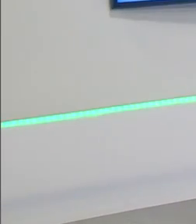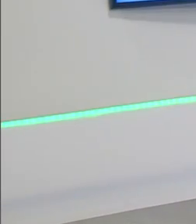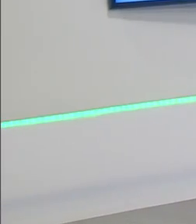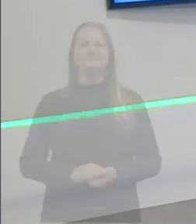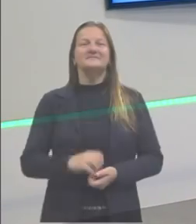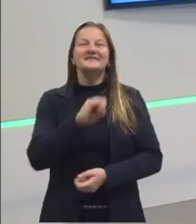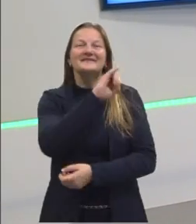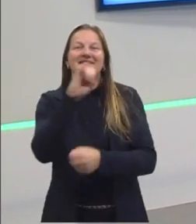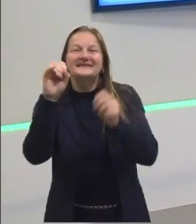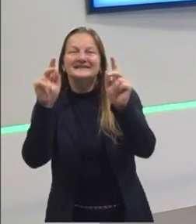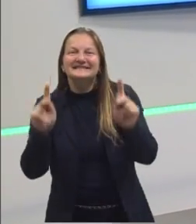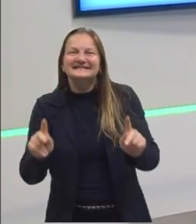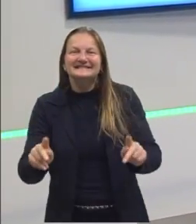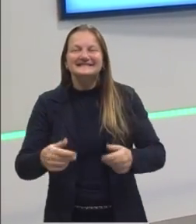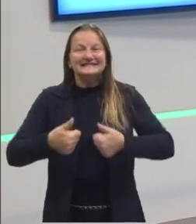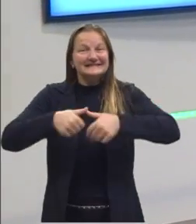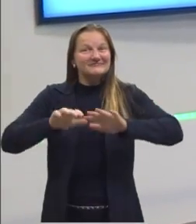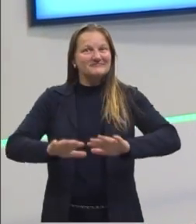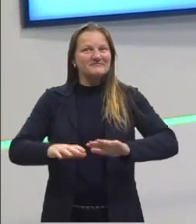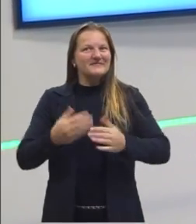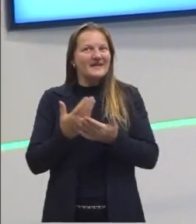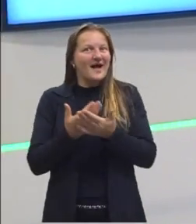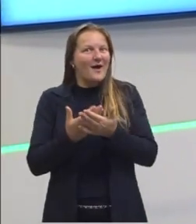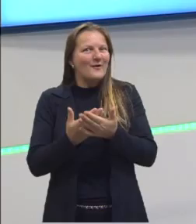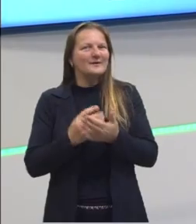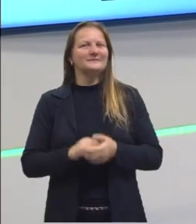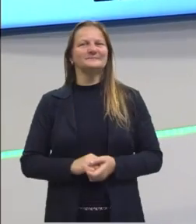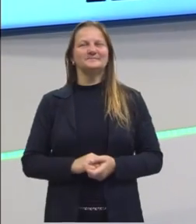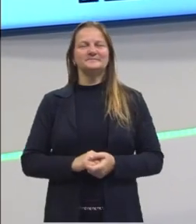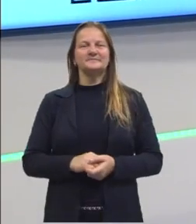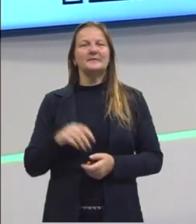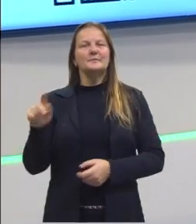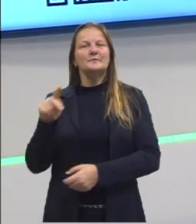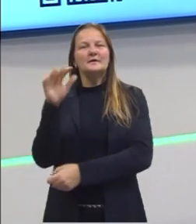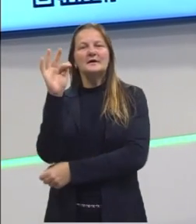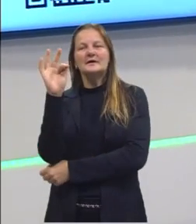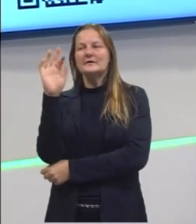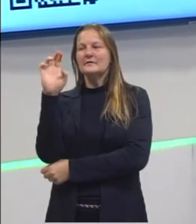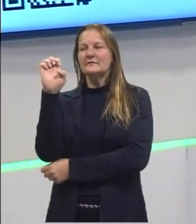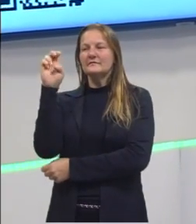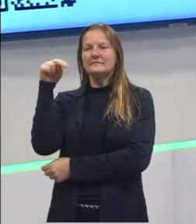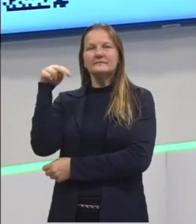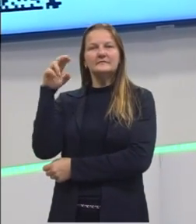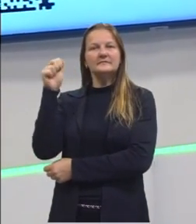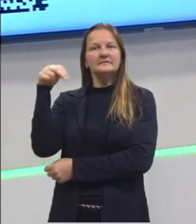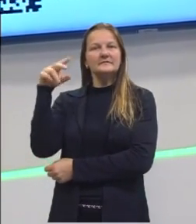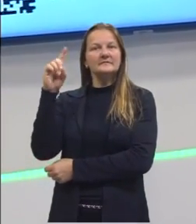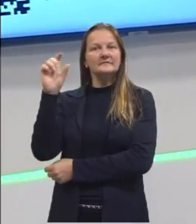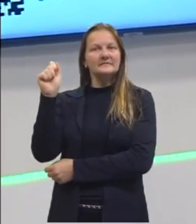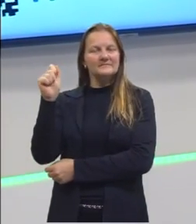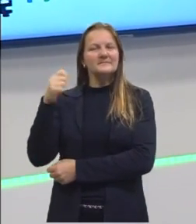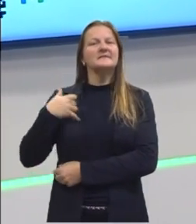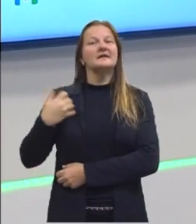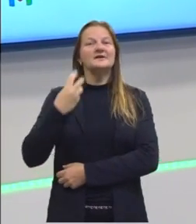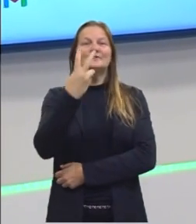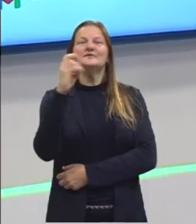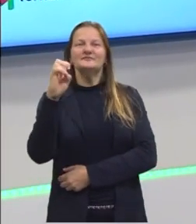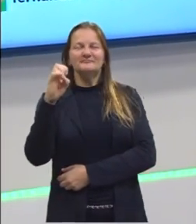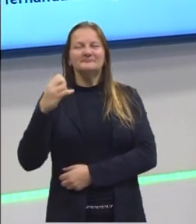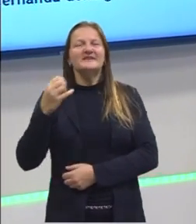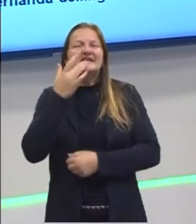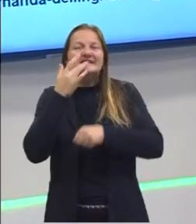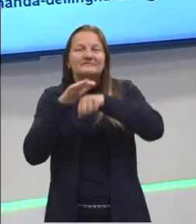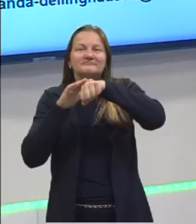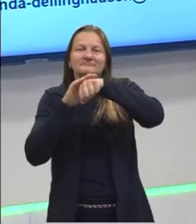Oi, oi pessoas! Estamos aqui para mais uma aula. Sou a professora Fernanda, tenho 25 anos, sou